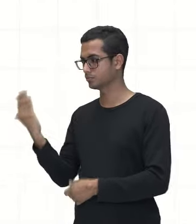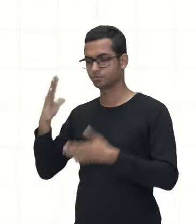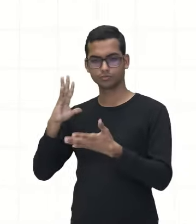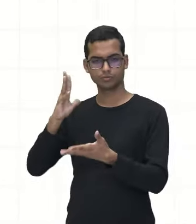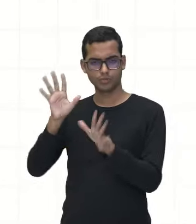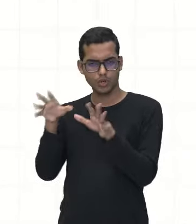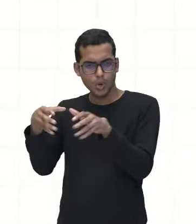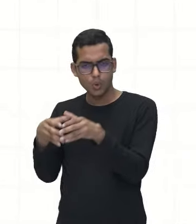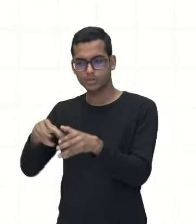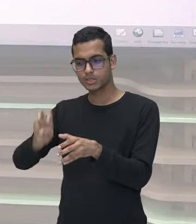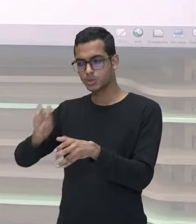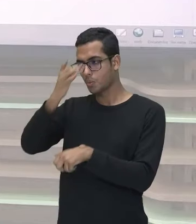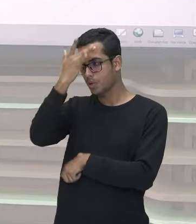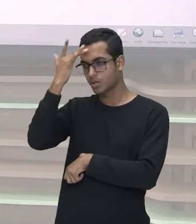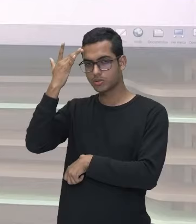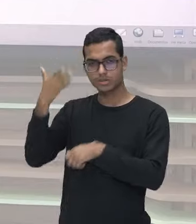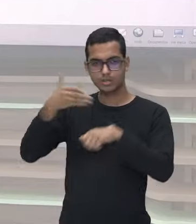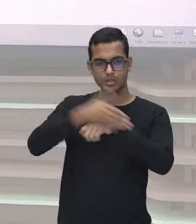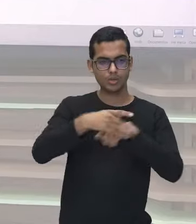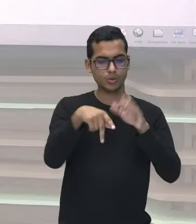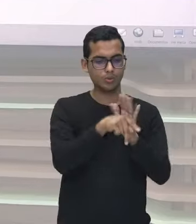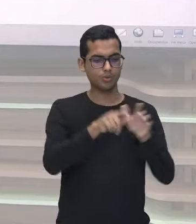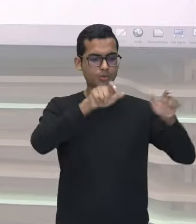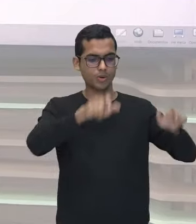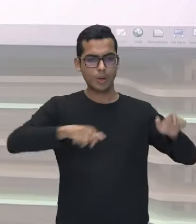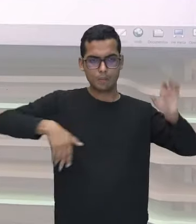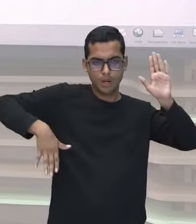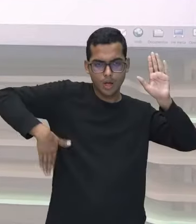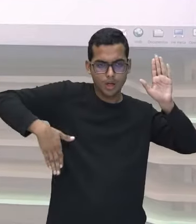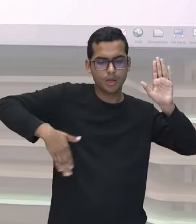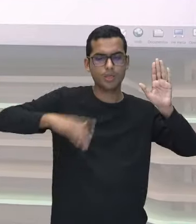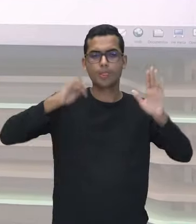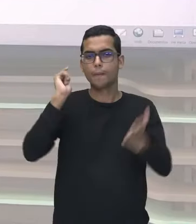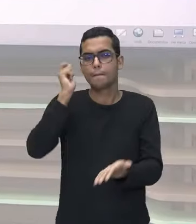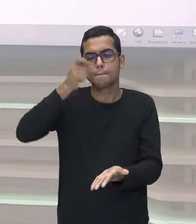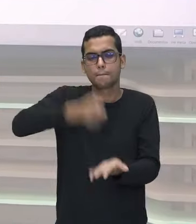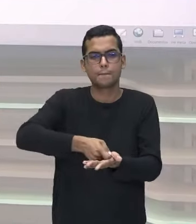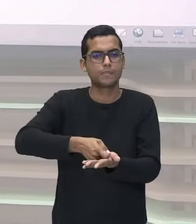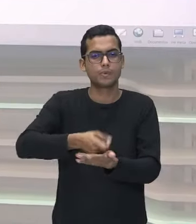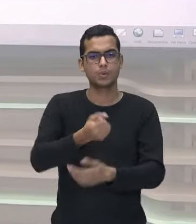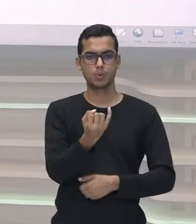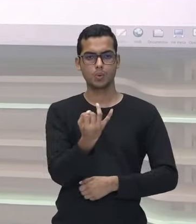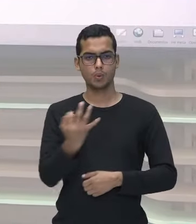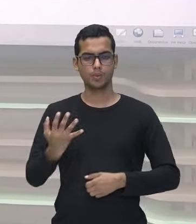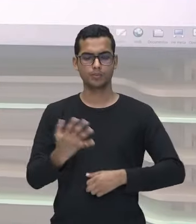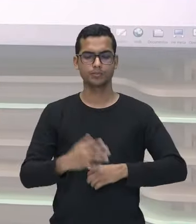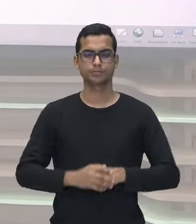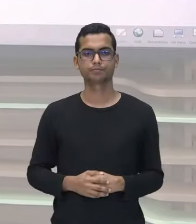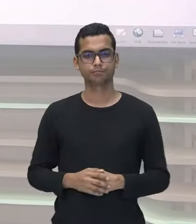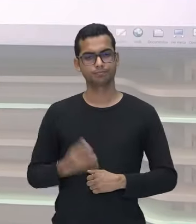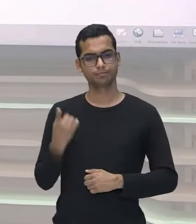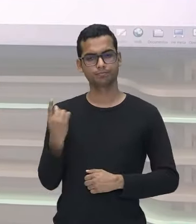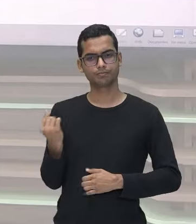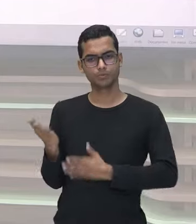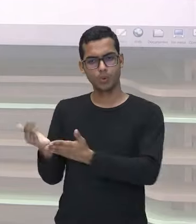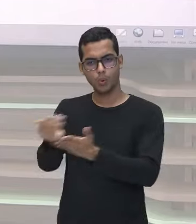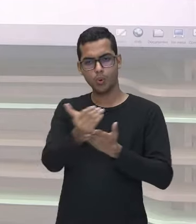que todos entrem nesse parque, você vai, né, na verdade, vocês todos juntos irão juntar o dinheiro para pagar